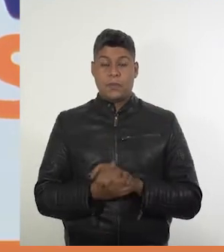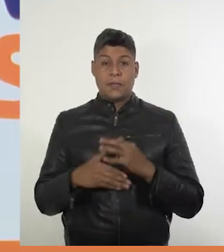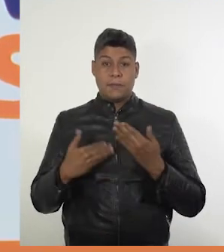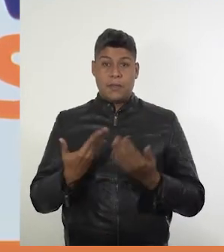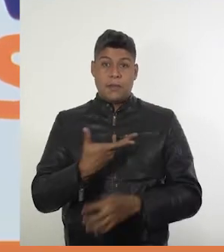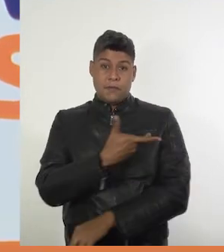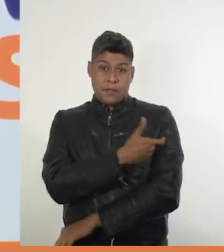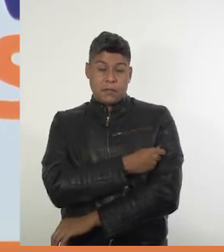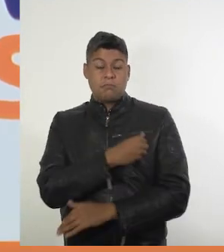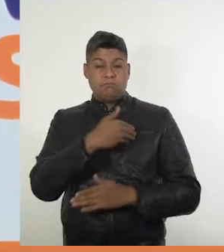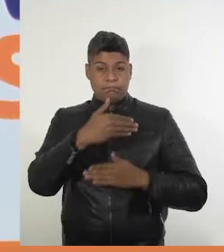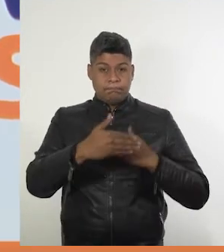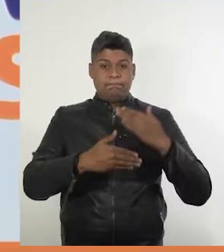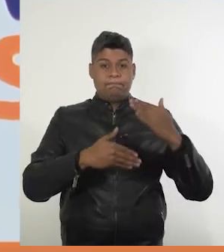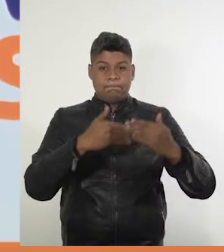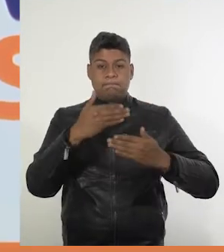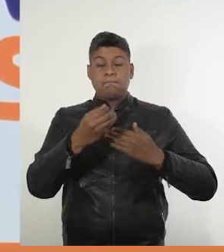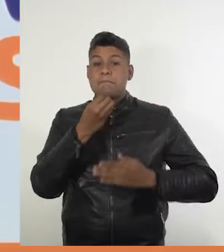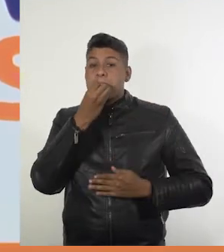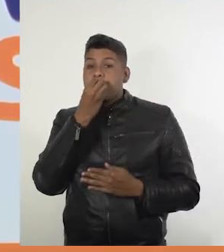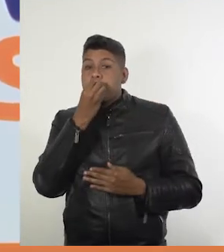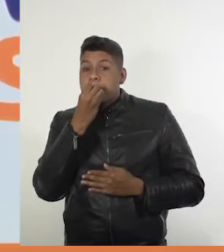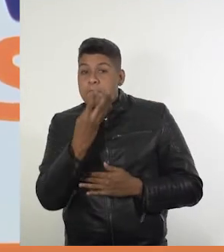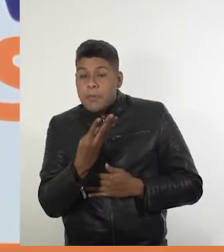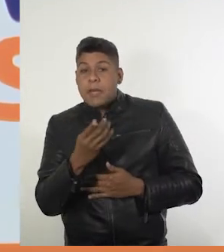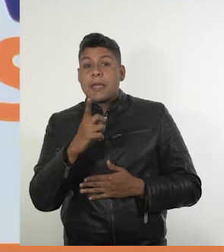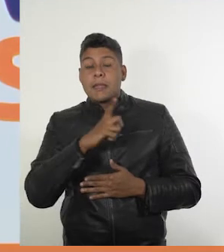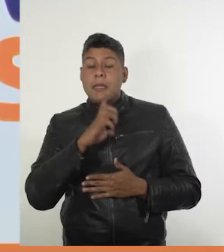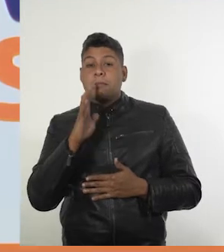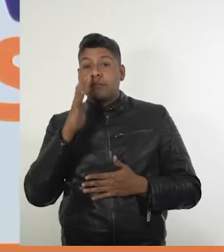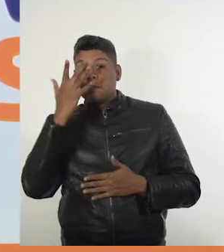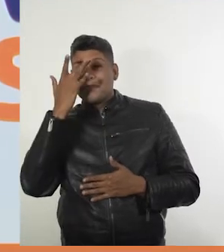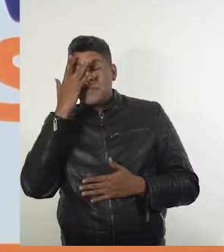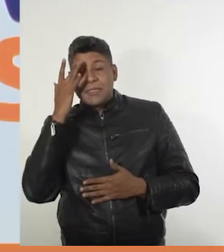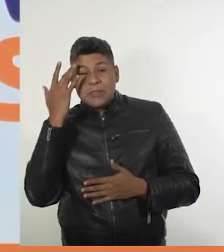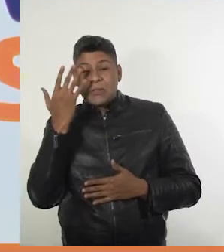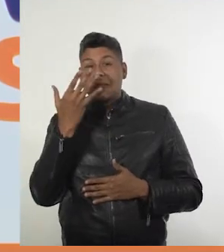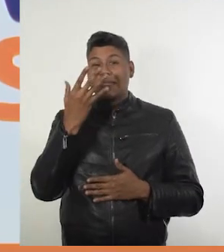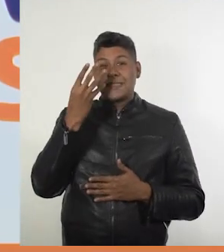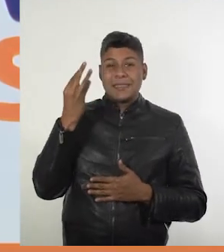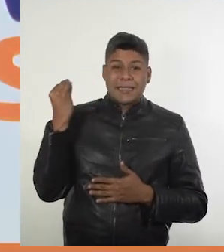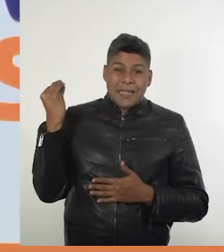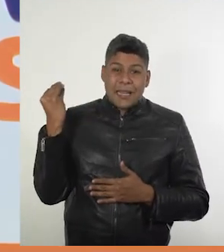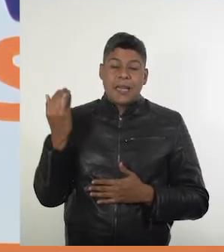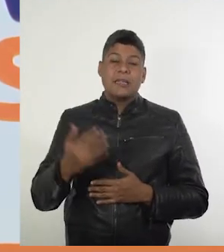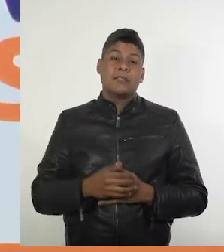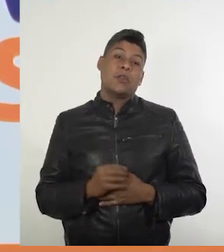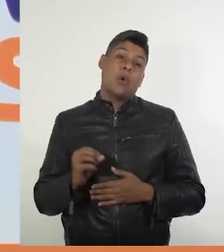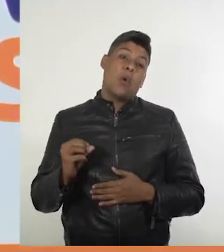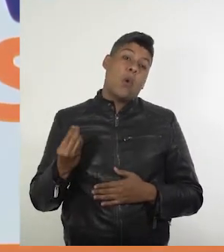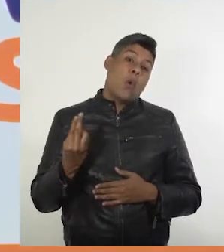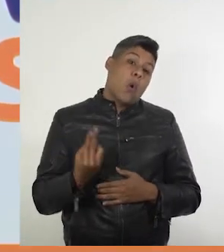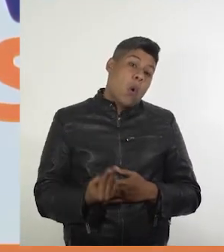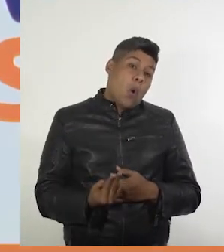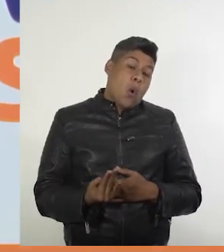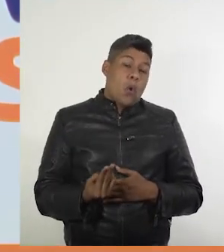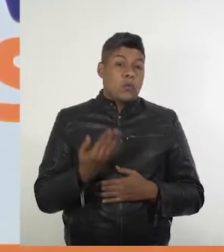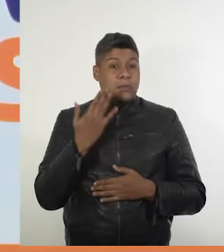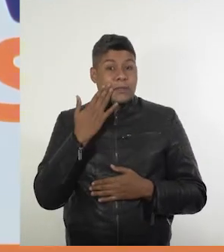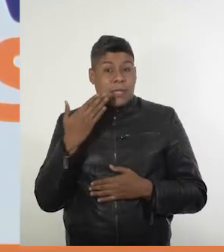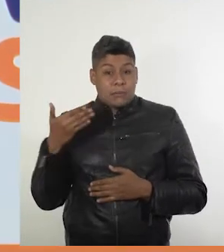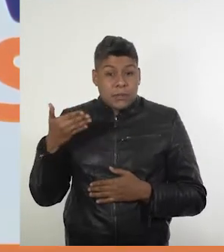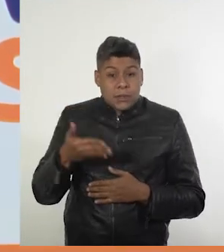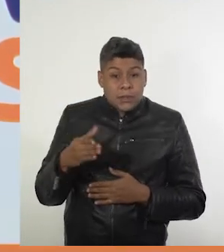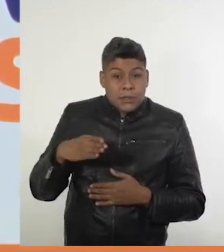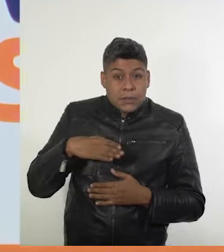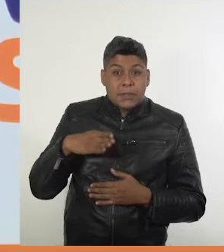vacinação está caminhando muito bem, mas a gente ainda encontra algumas situações de que as pessoas às vezes esquecem ou acaba não estando aqui na